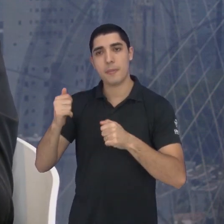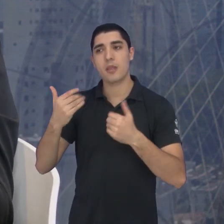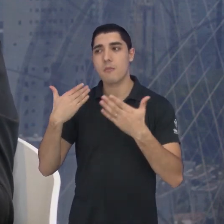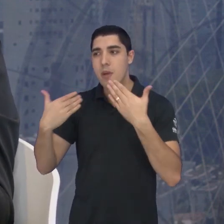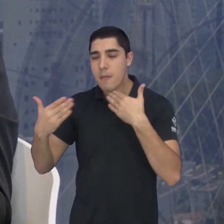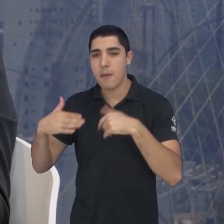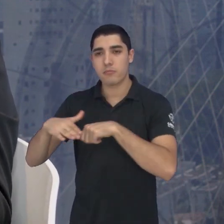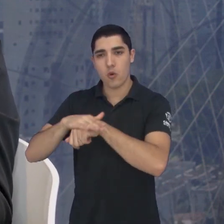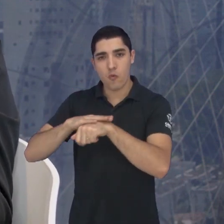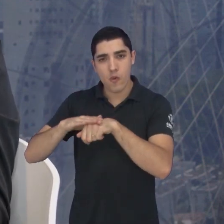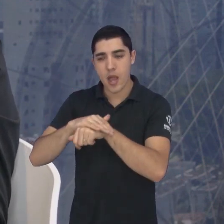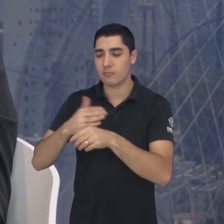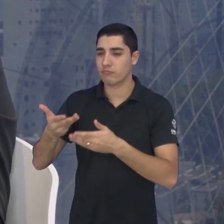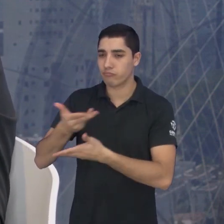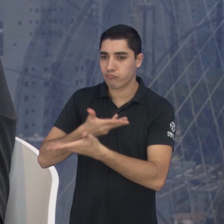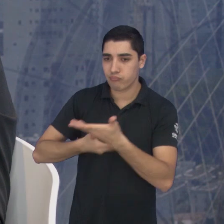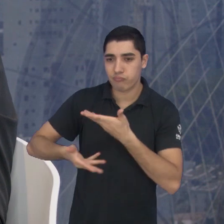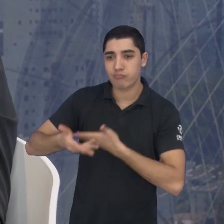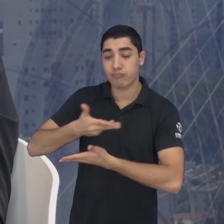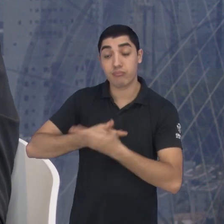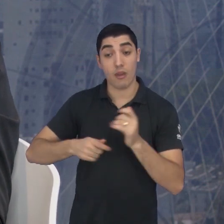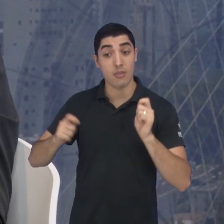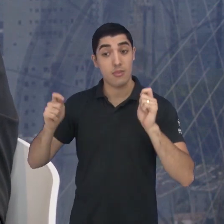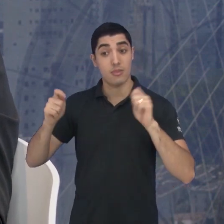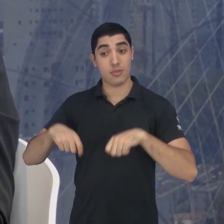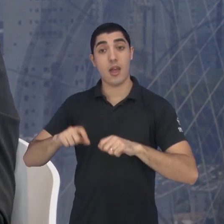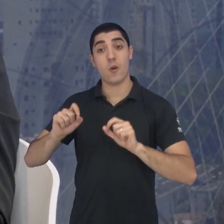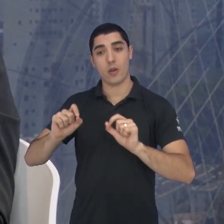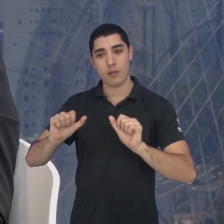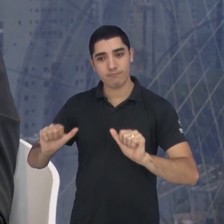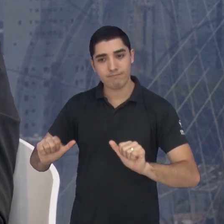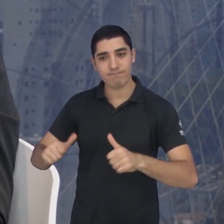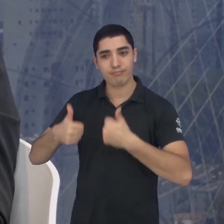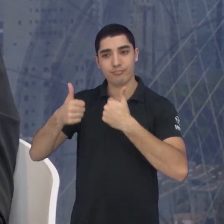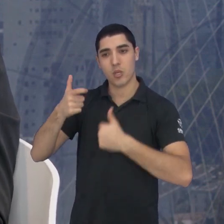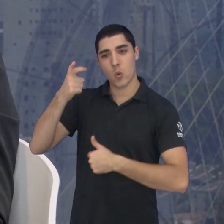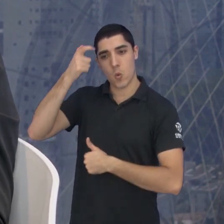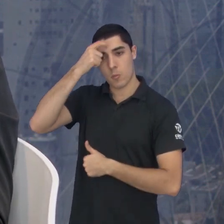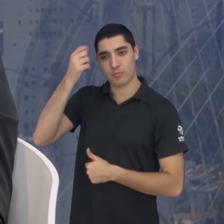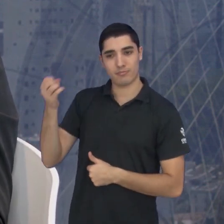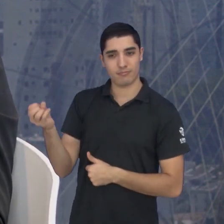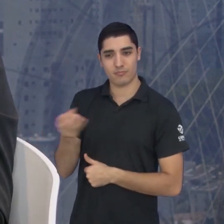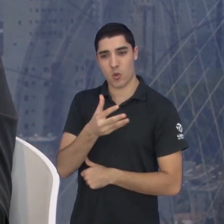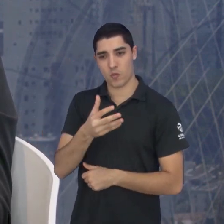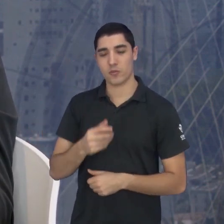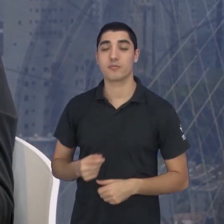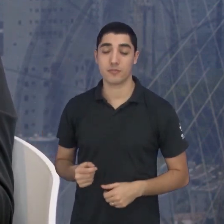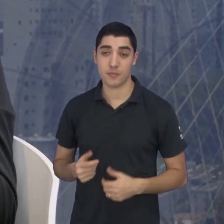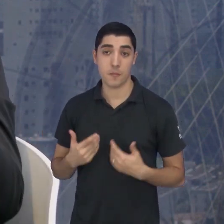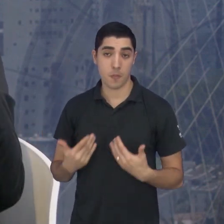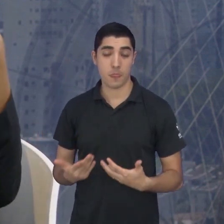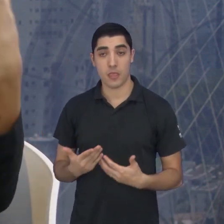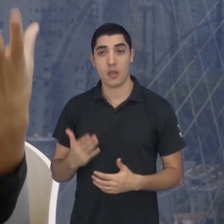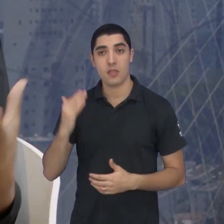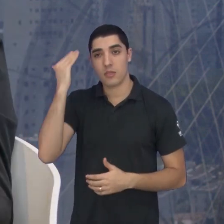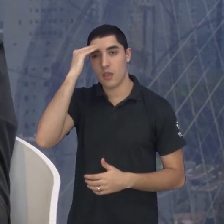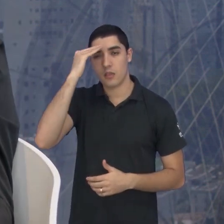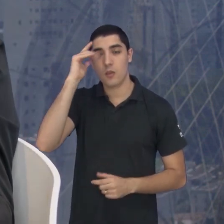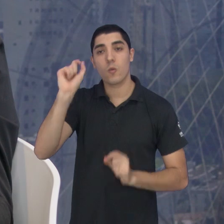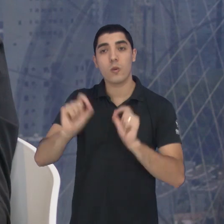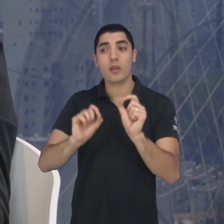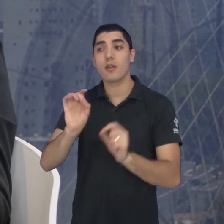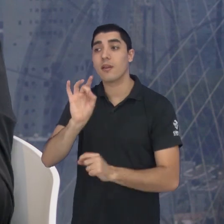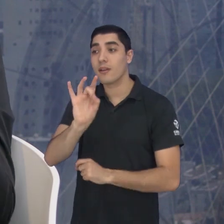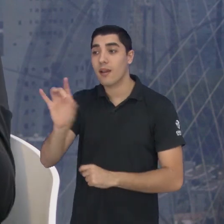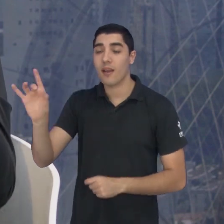esses diálogos que são capazes de ir construindo uma nova consciência de tudo, entende? Da questão do que é a função de cada